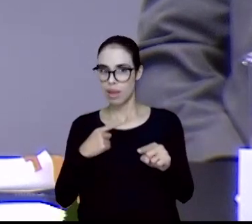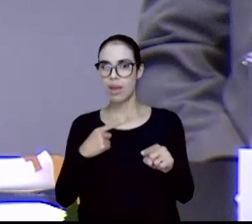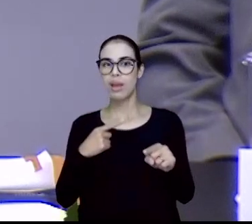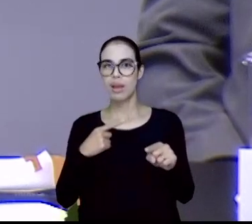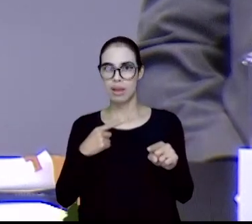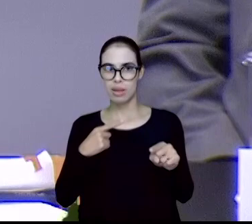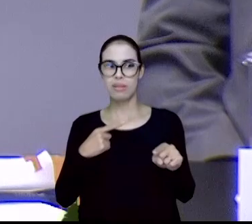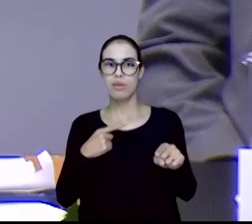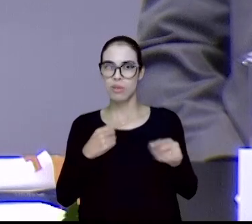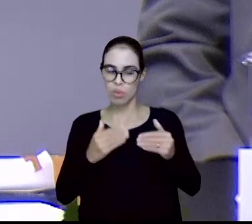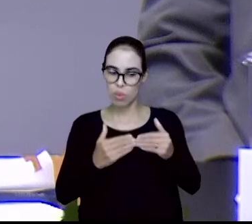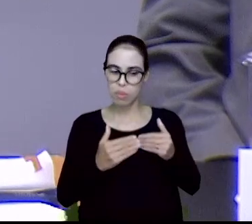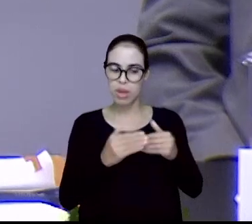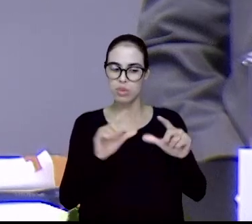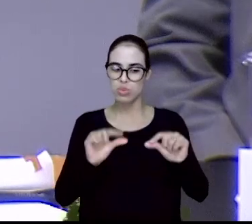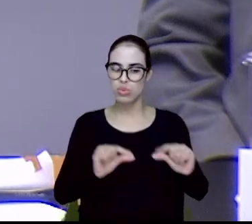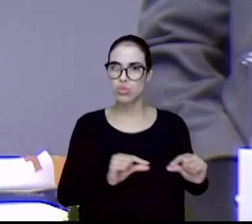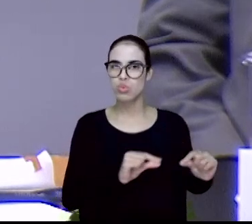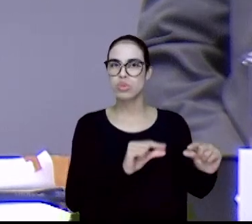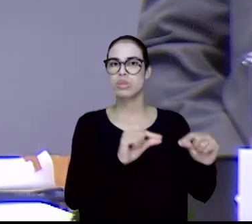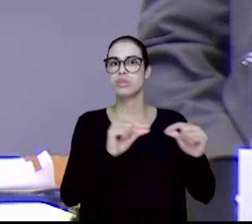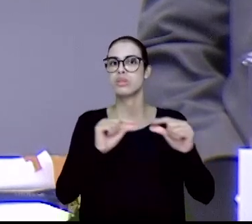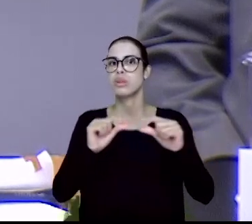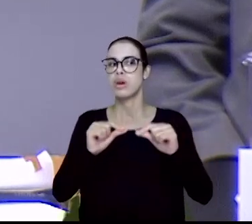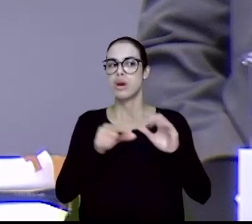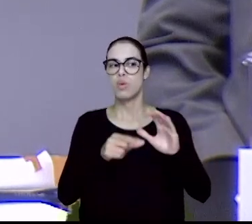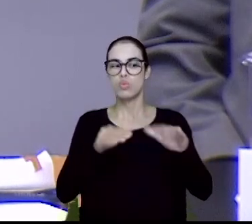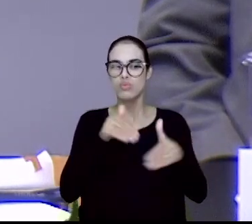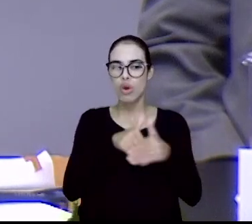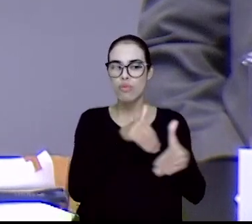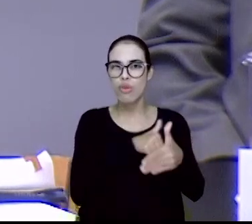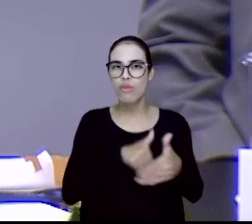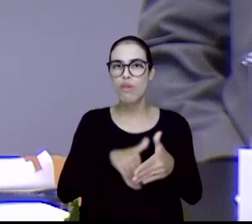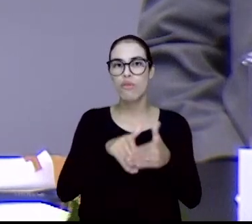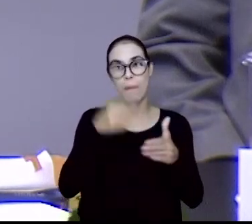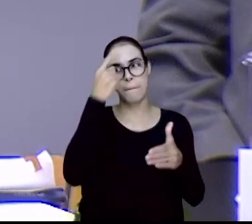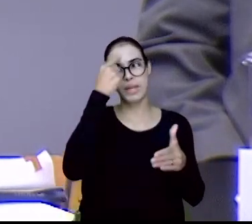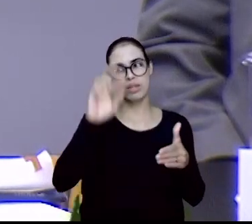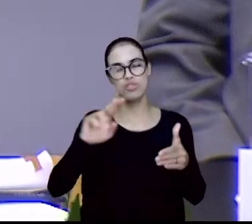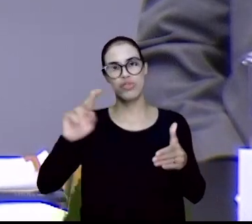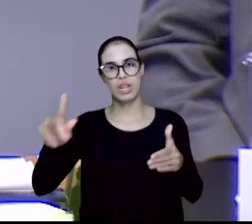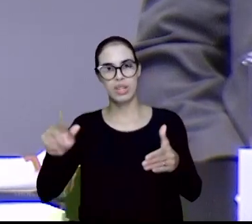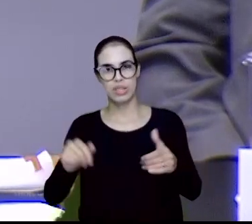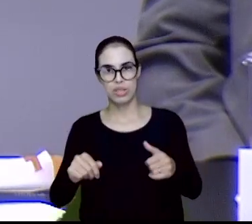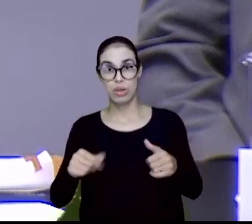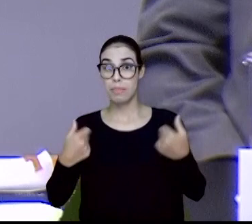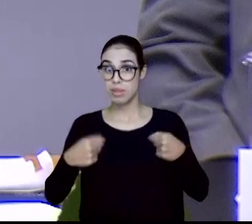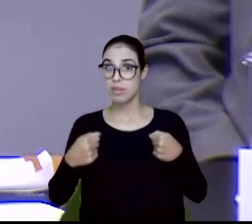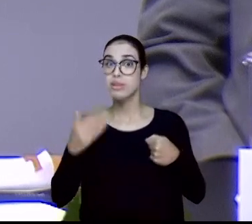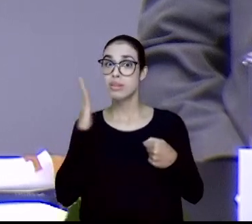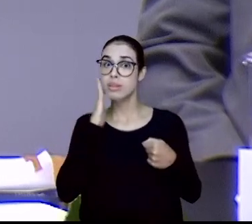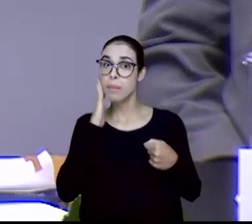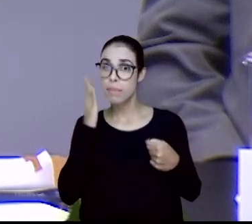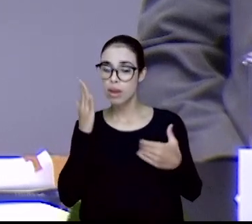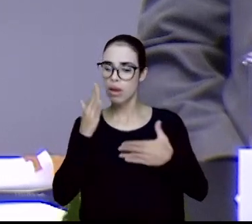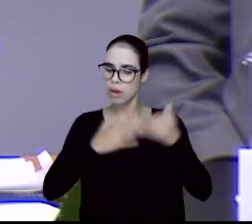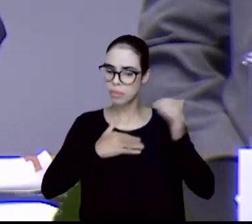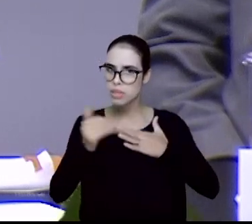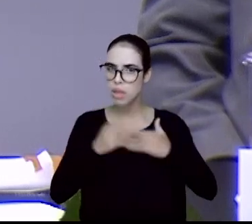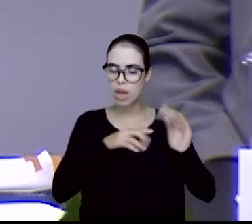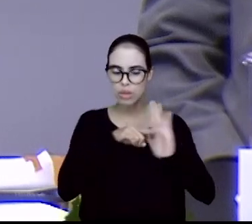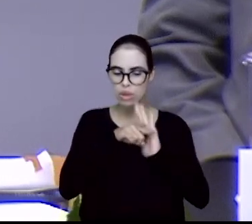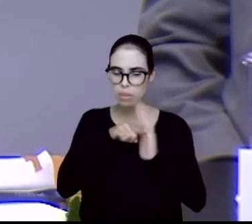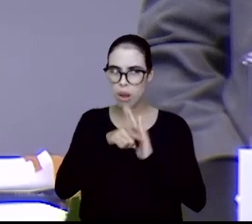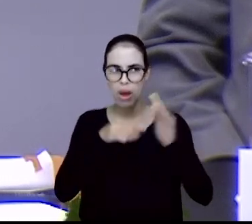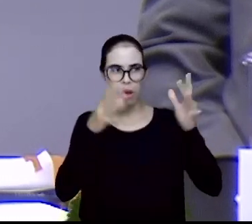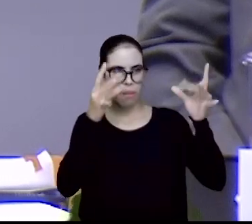formou anteriormente. Portanto, a capacidade de fazer a distinção entre elementos que